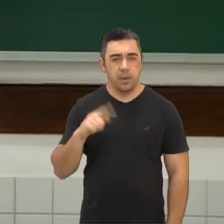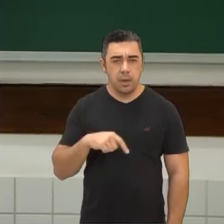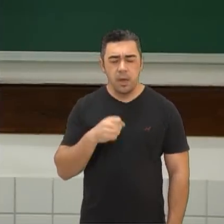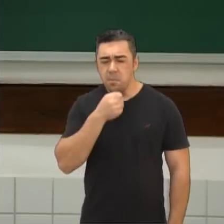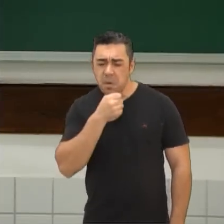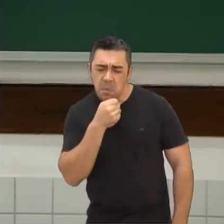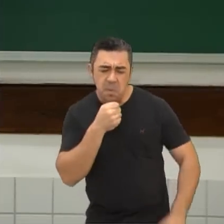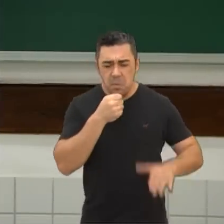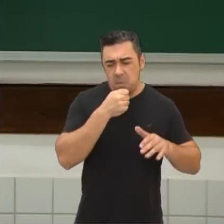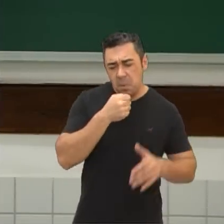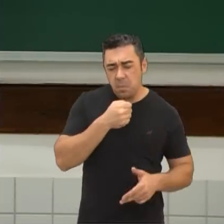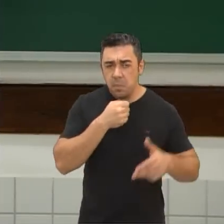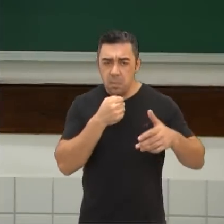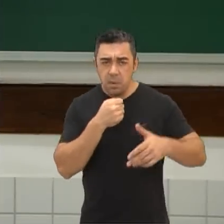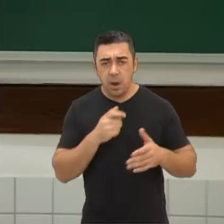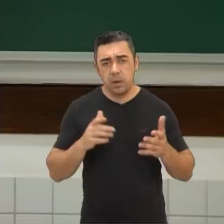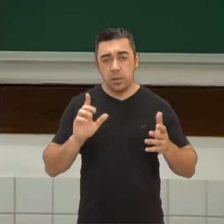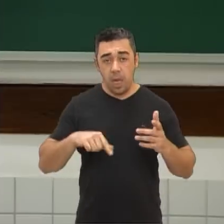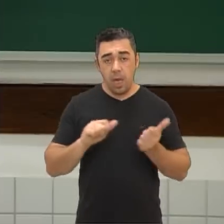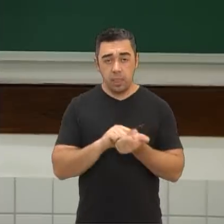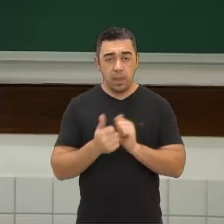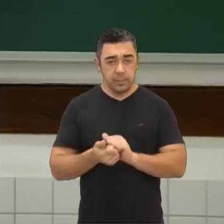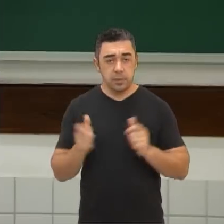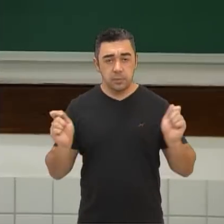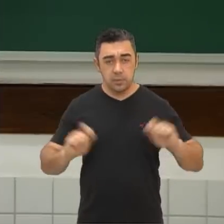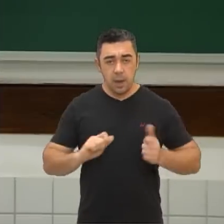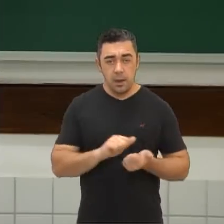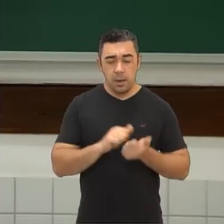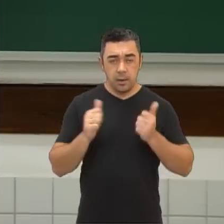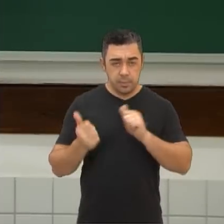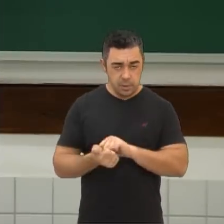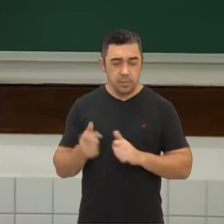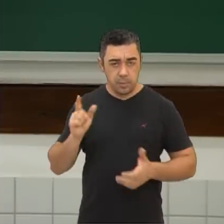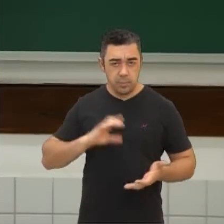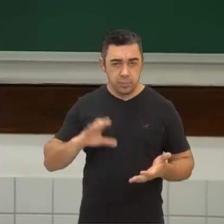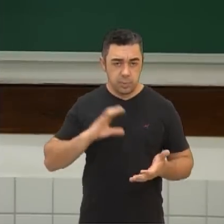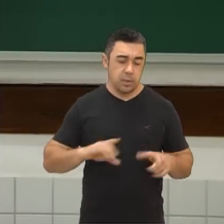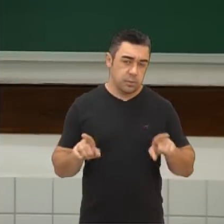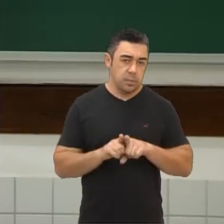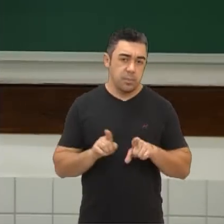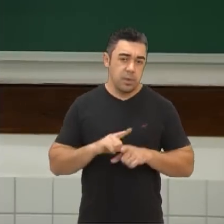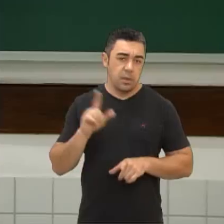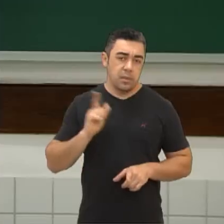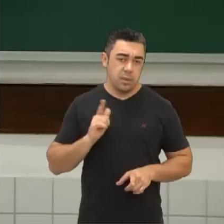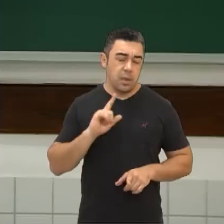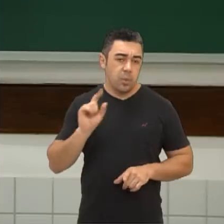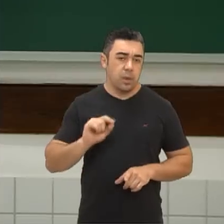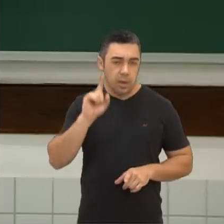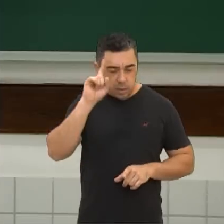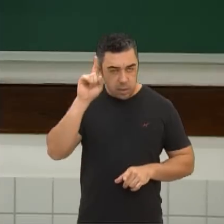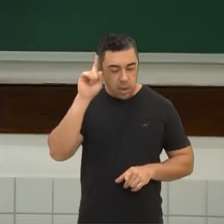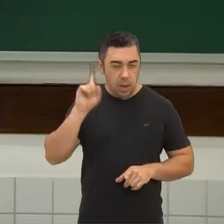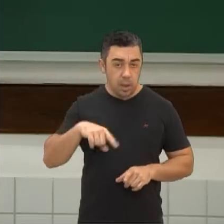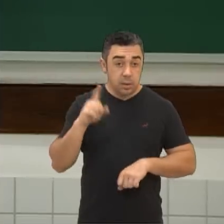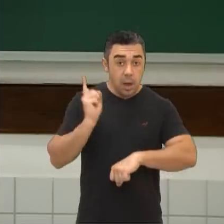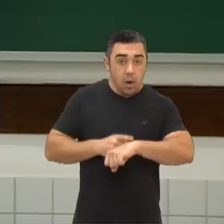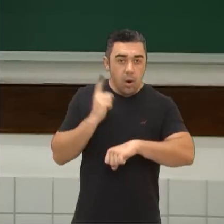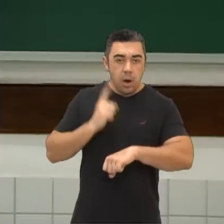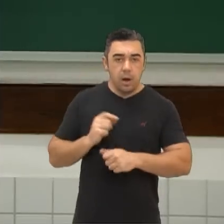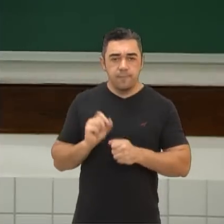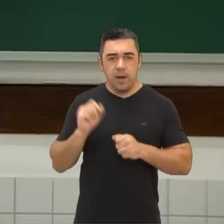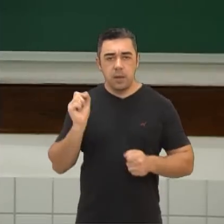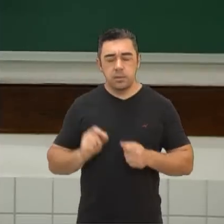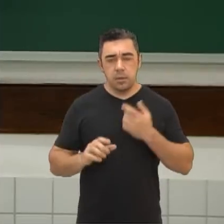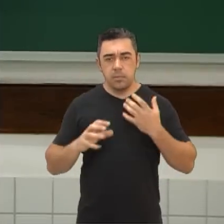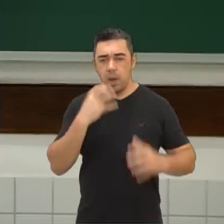sozinho, e no rap, com o seu estilo freestyle, né? O estilo livre em português. Então,